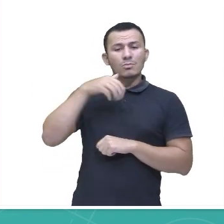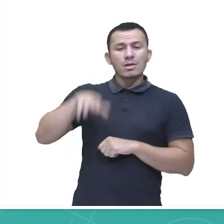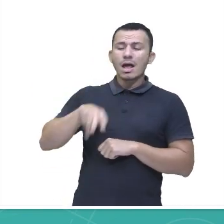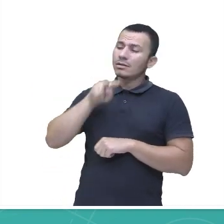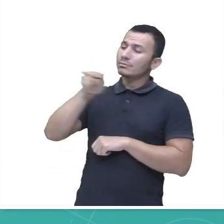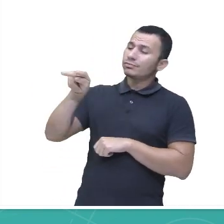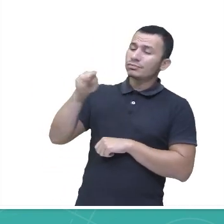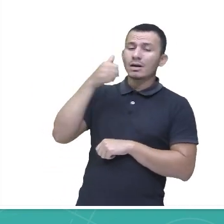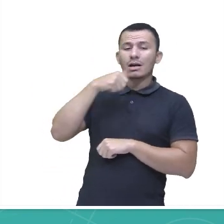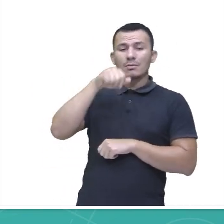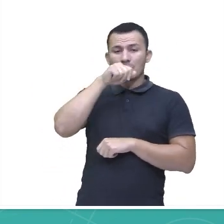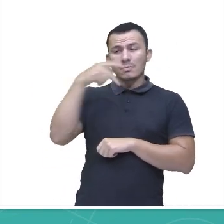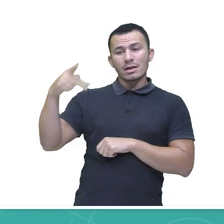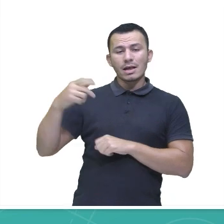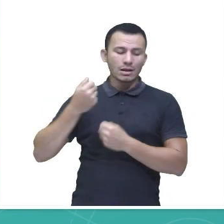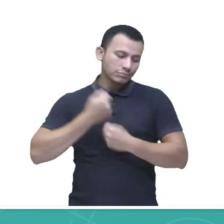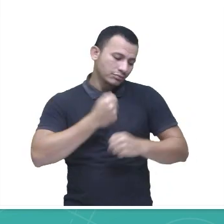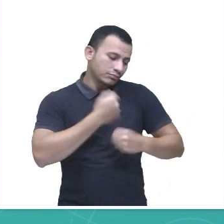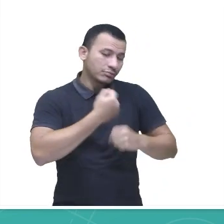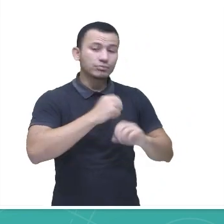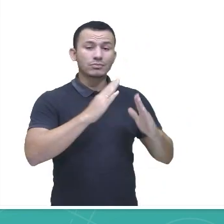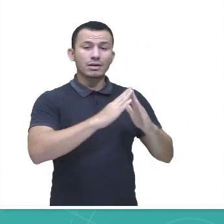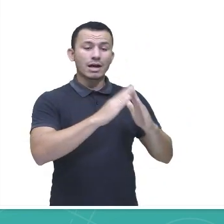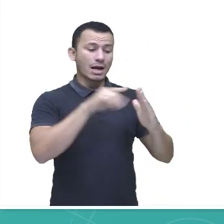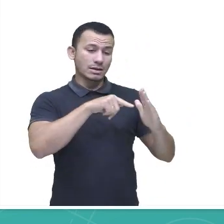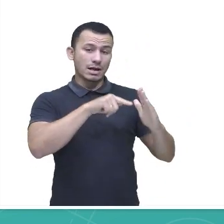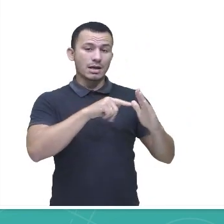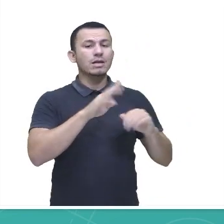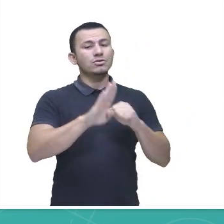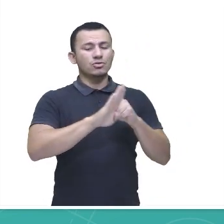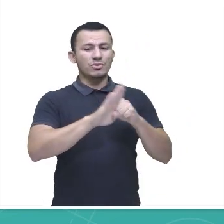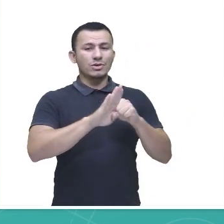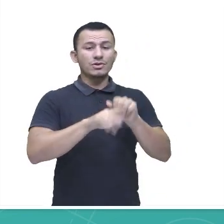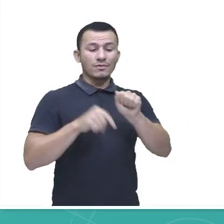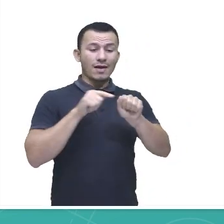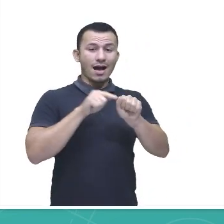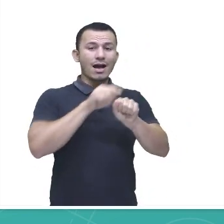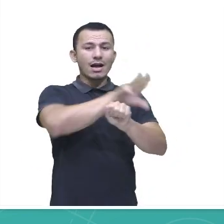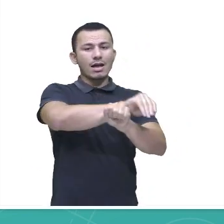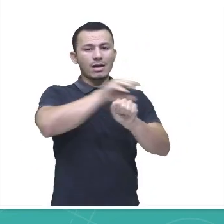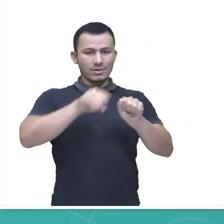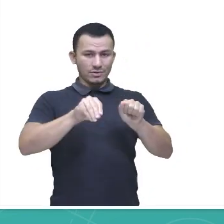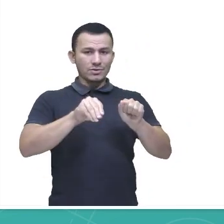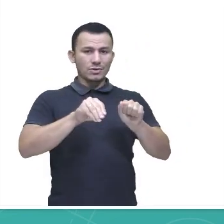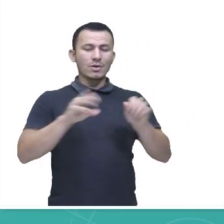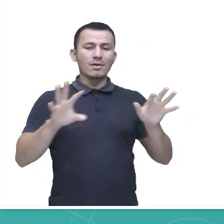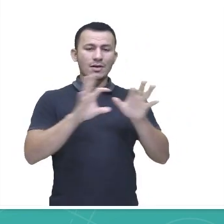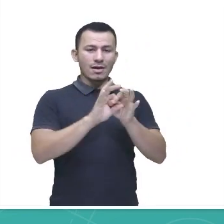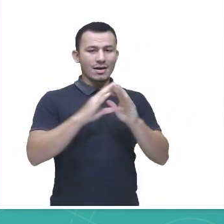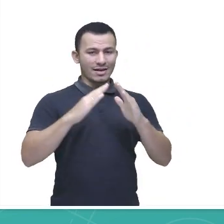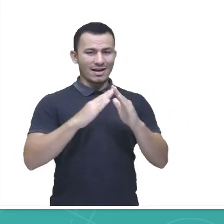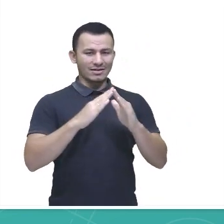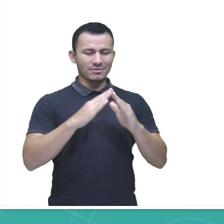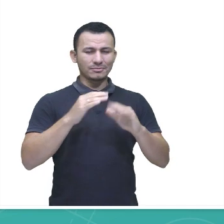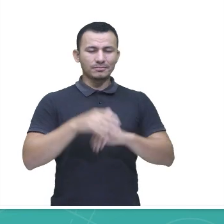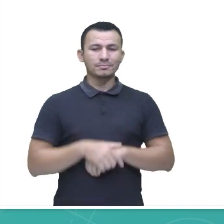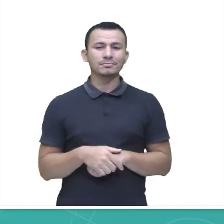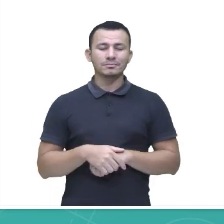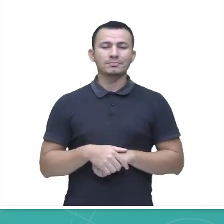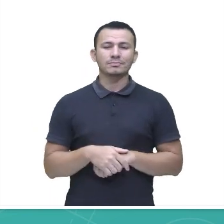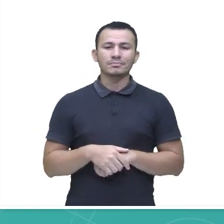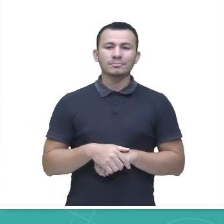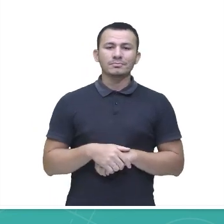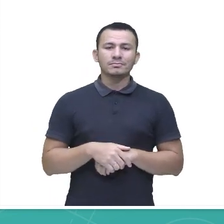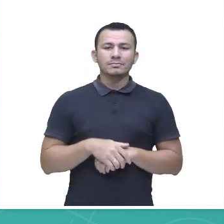olhe, casa é substantivo, a é artigo, está se relacionando ao substantivo casa, acompanhando, não é? Percebeu